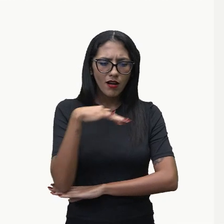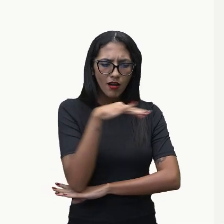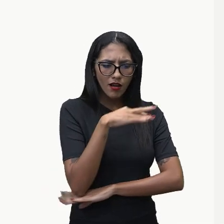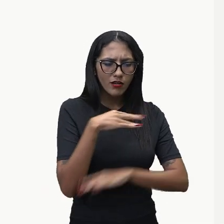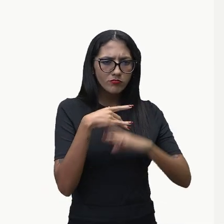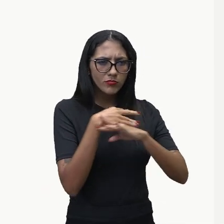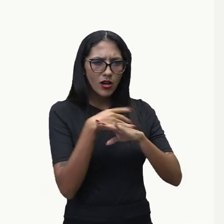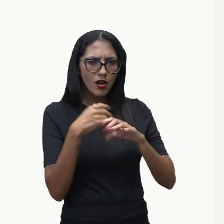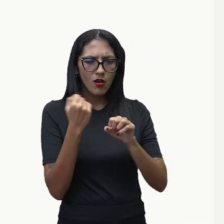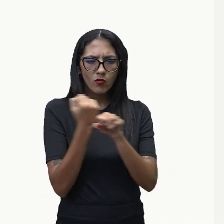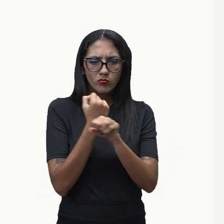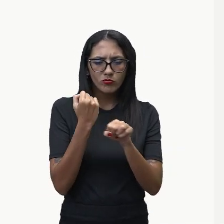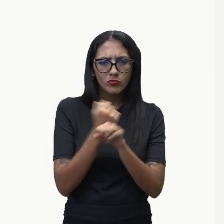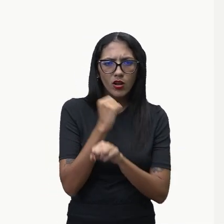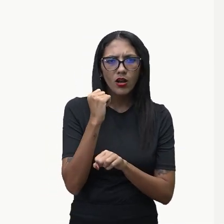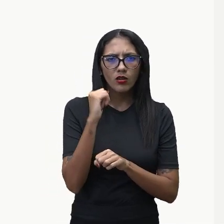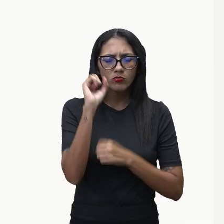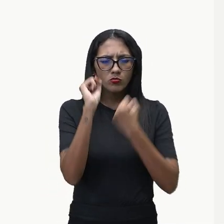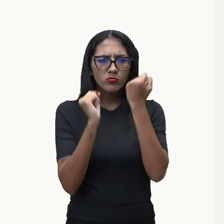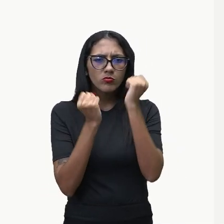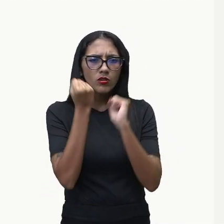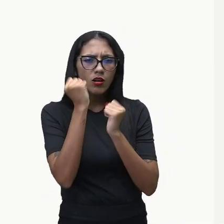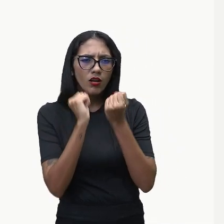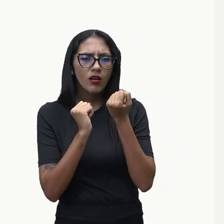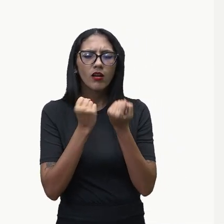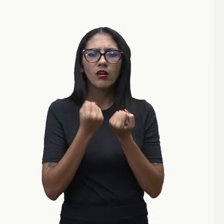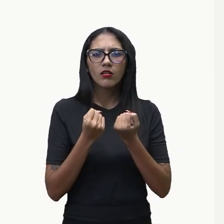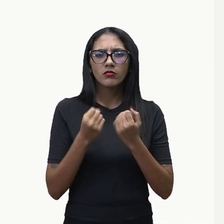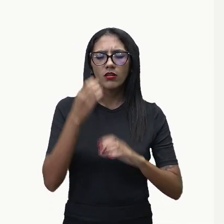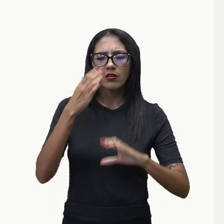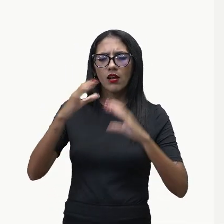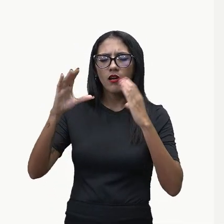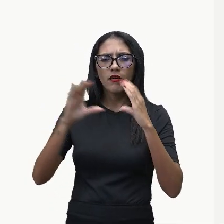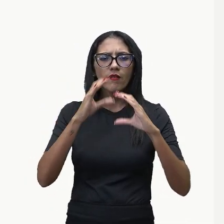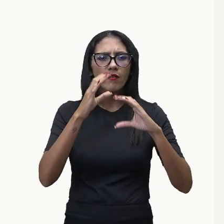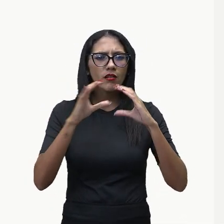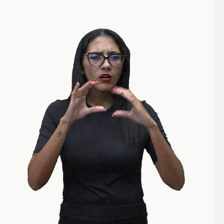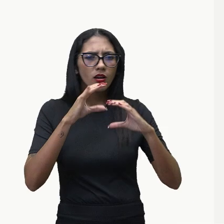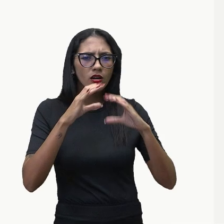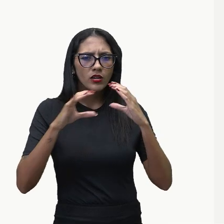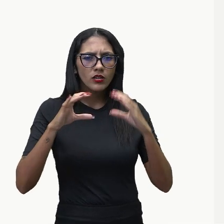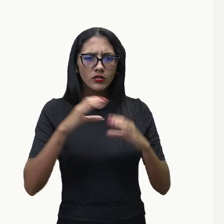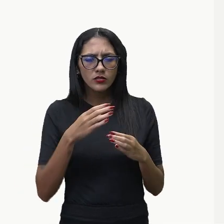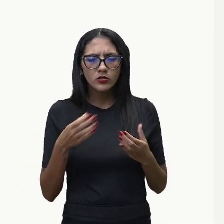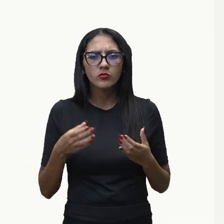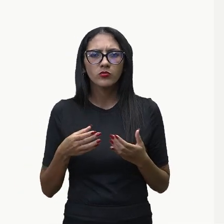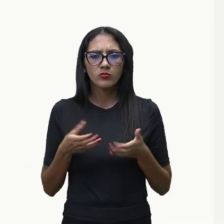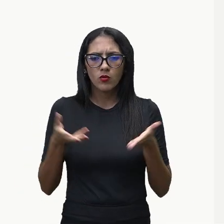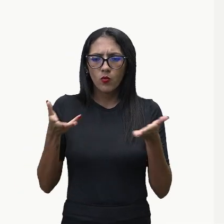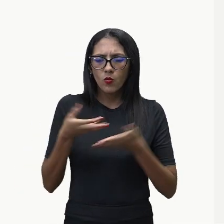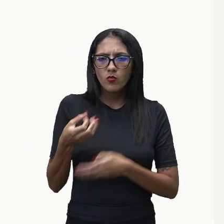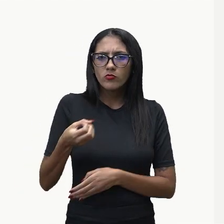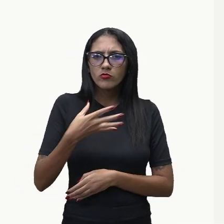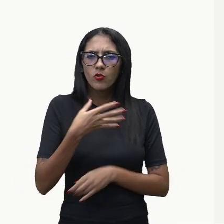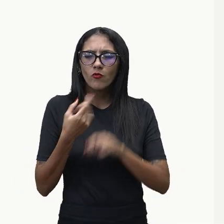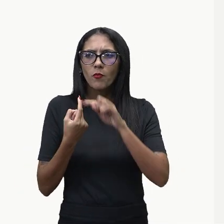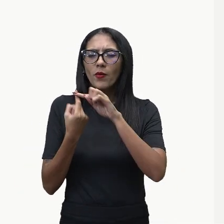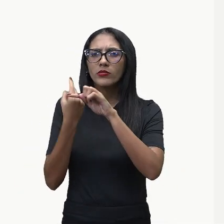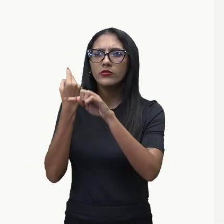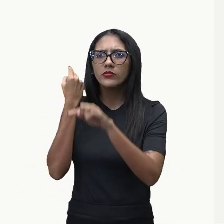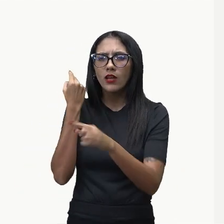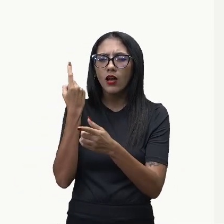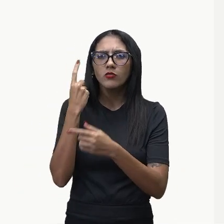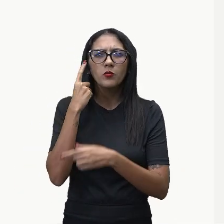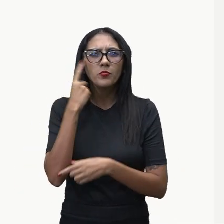e fogo e força, canto o presente e também o passado, e o futuro,